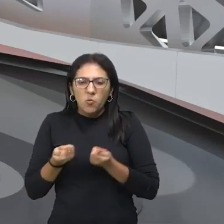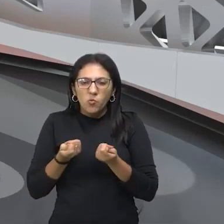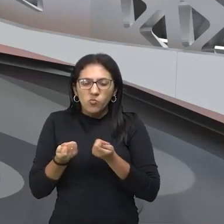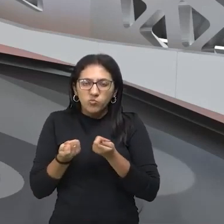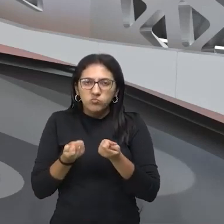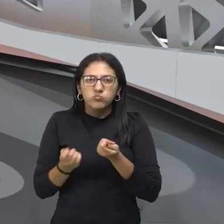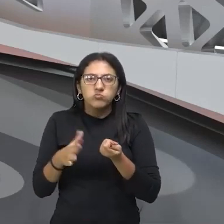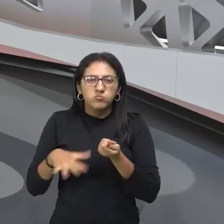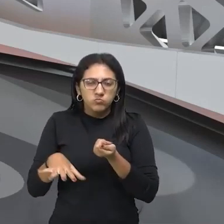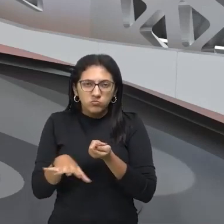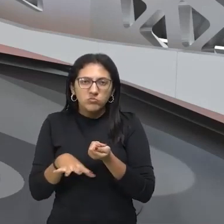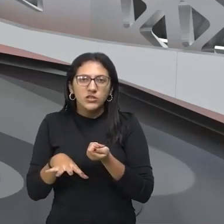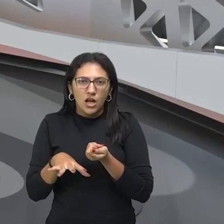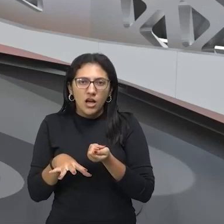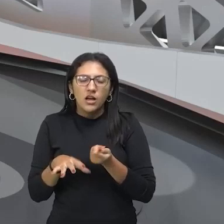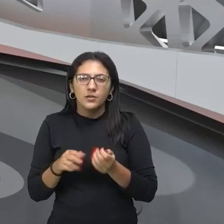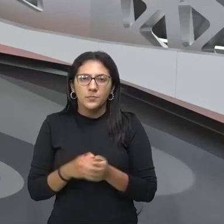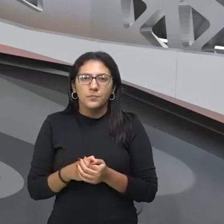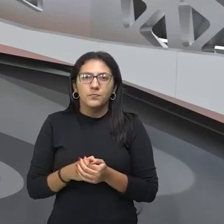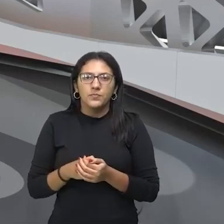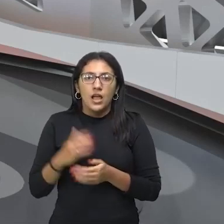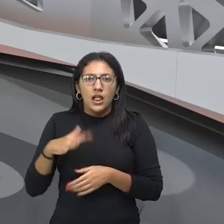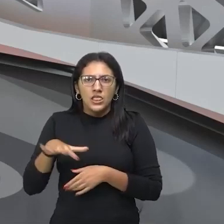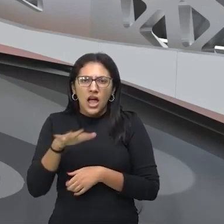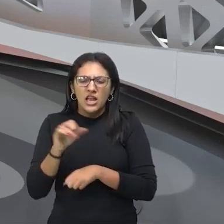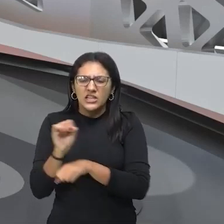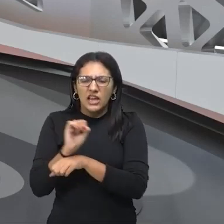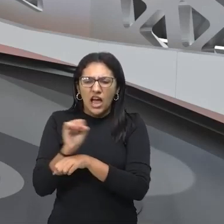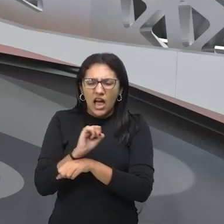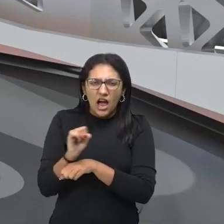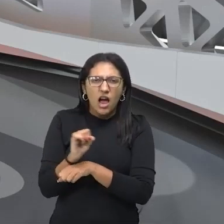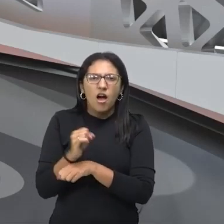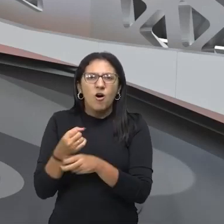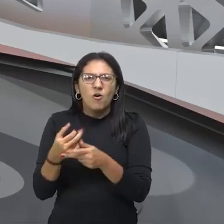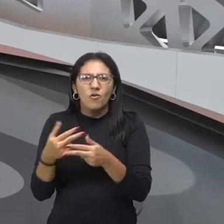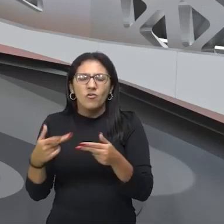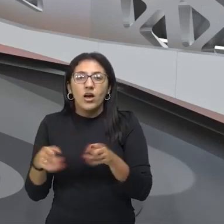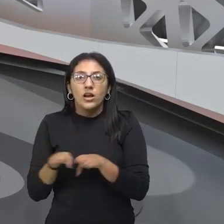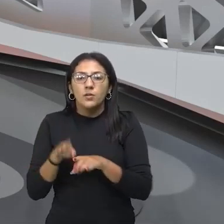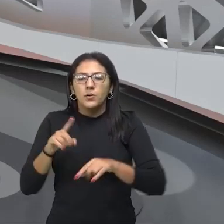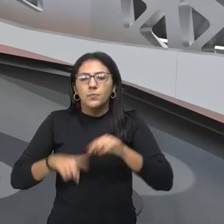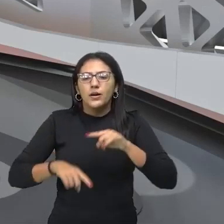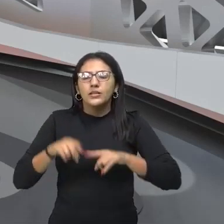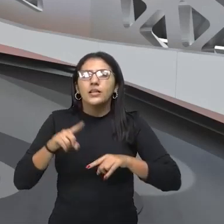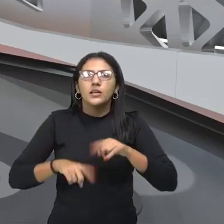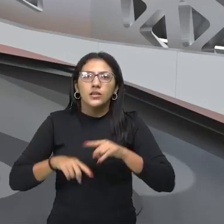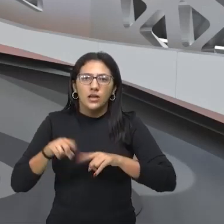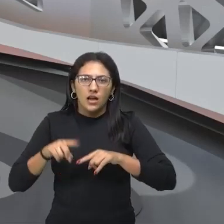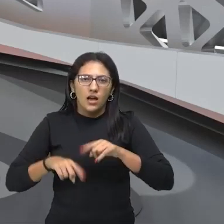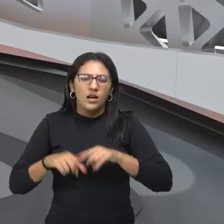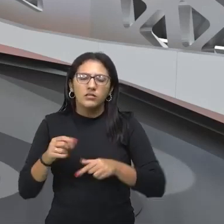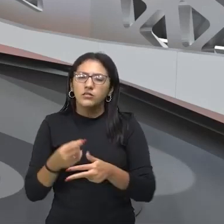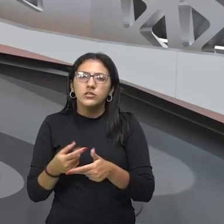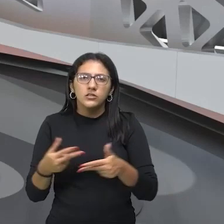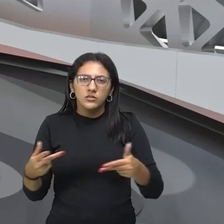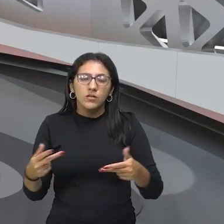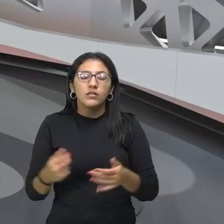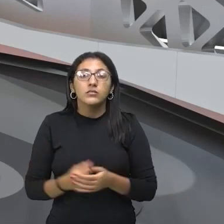do sistema econômico, tanto na área do sistema automotivo, quanto na área da produção de bens de